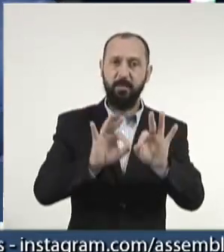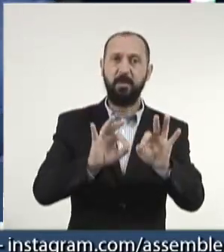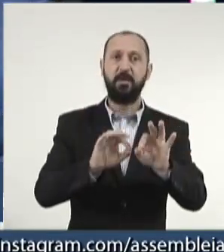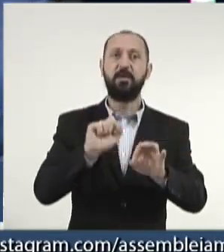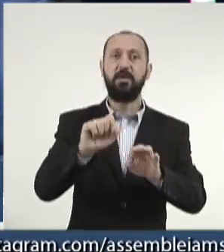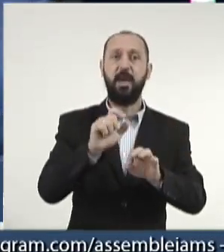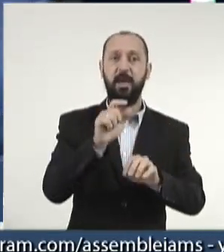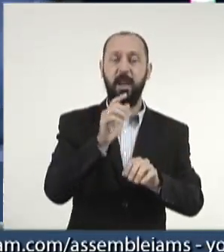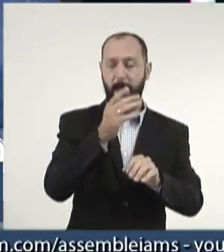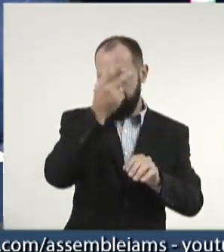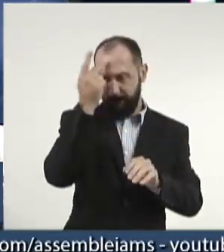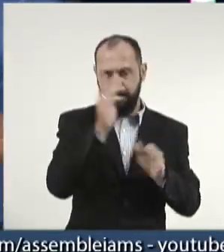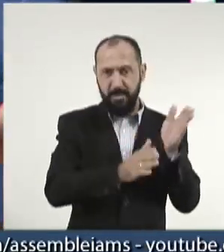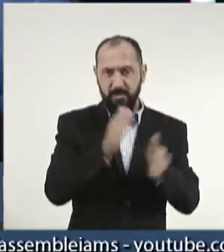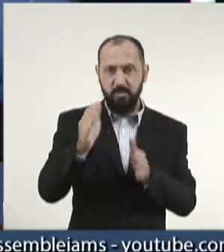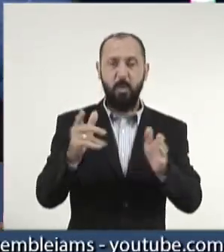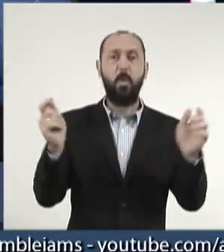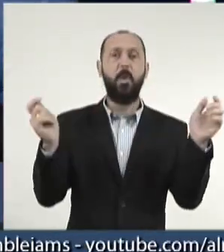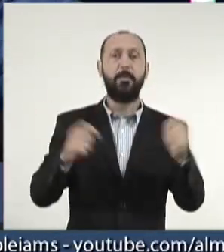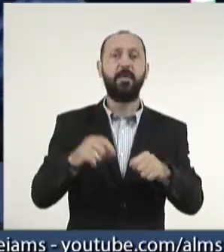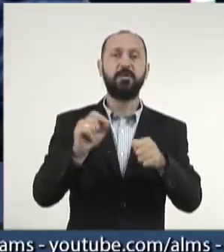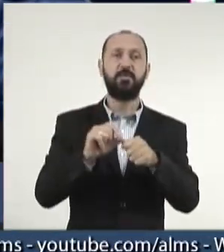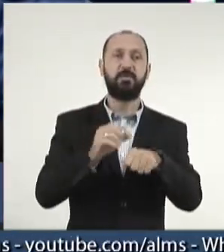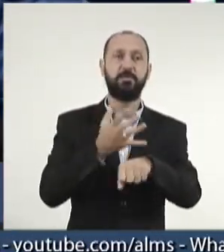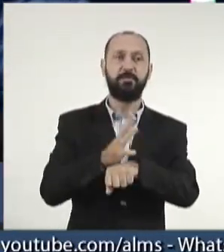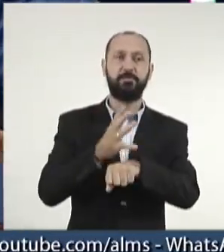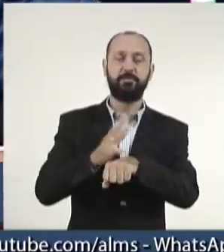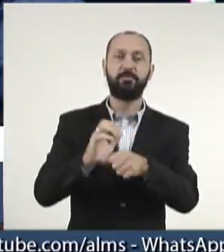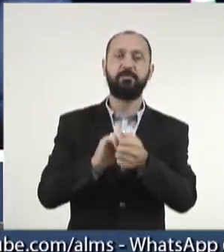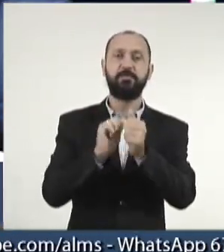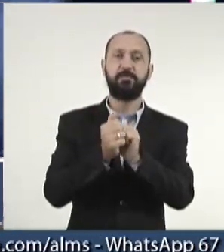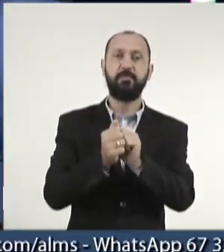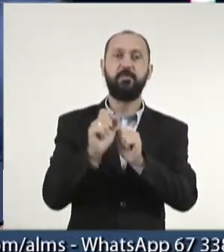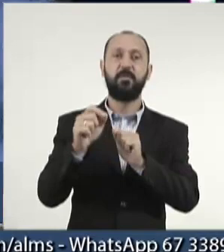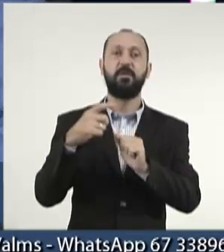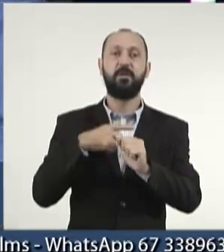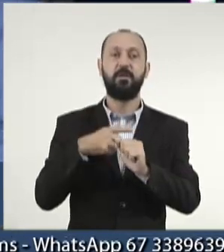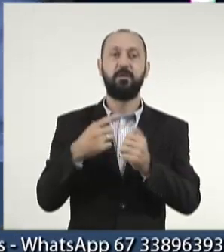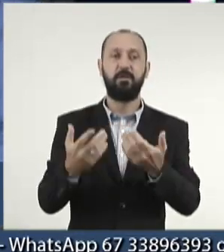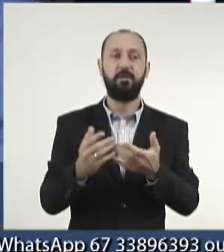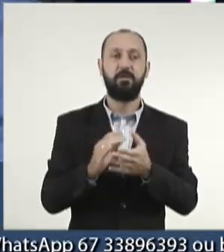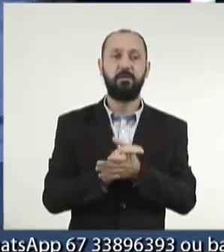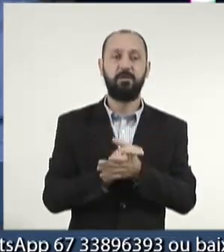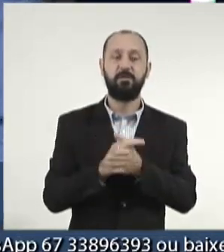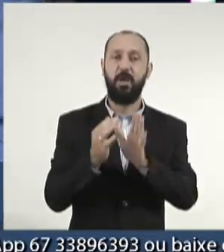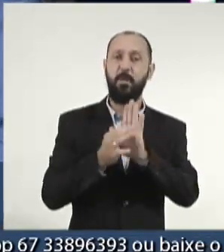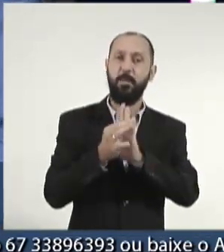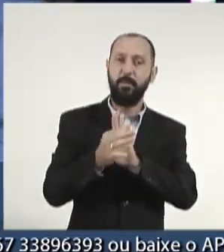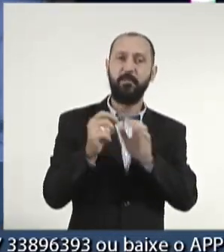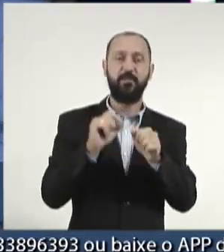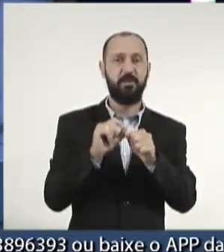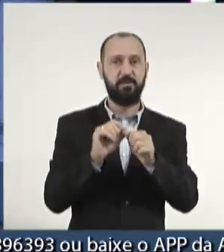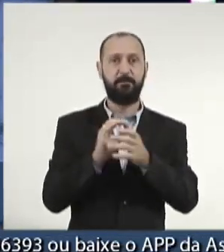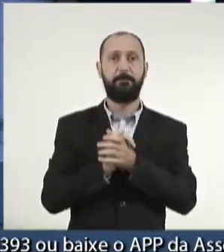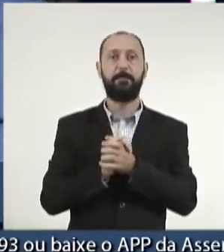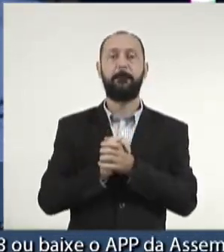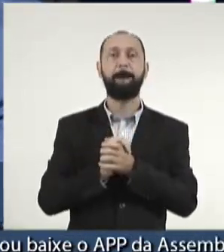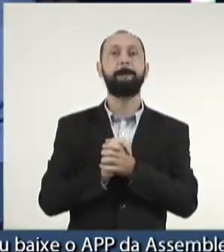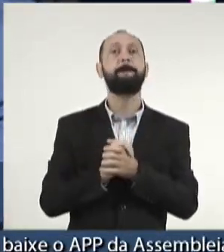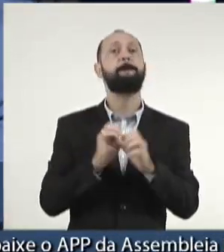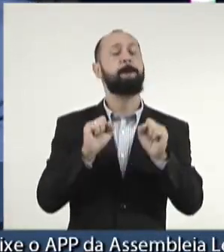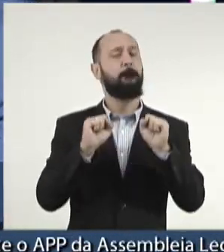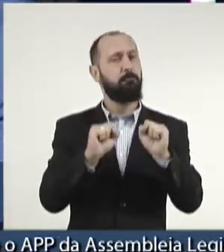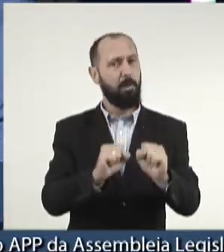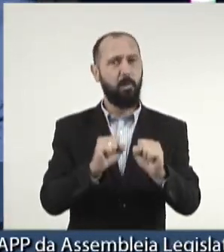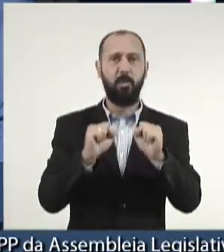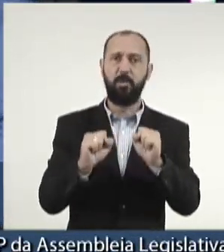aquela pessoa seja capaz de exercer aquilo que ela está se propondo exercer. Então, pode ter